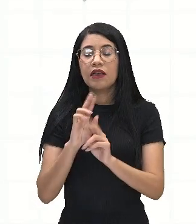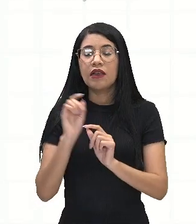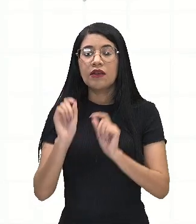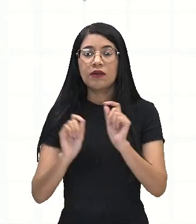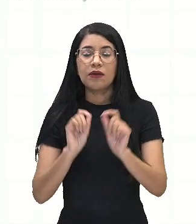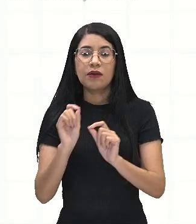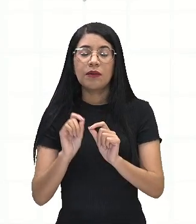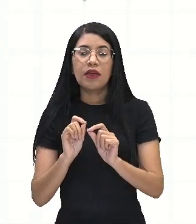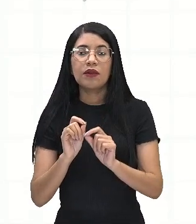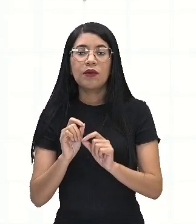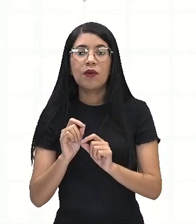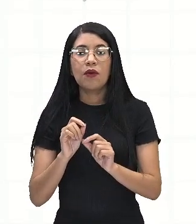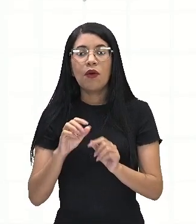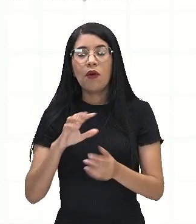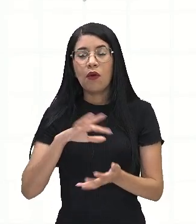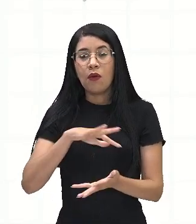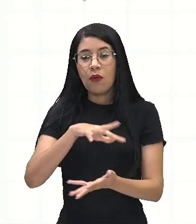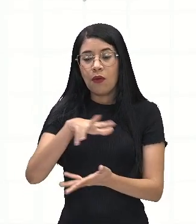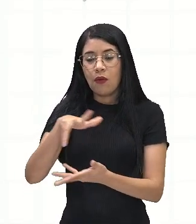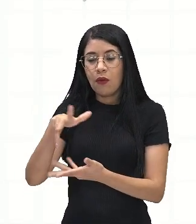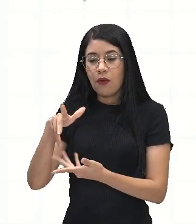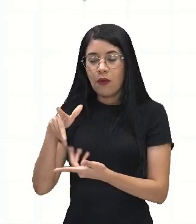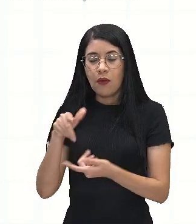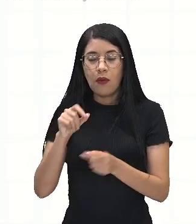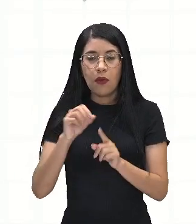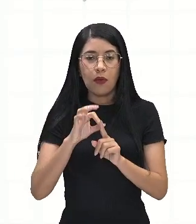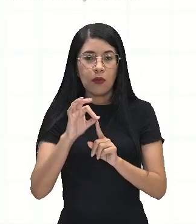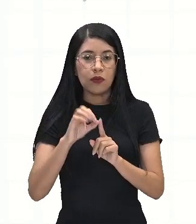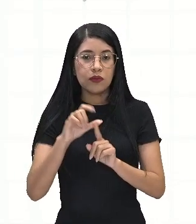o aquecimento